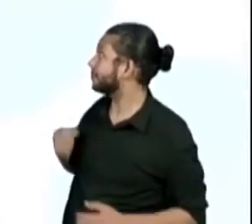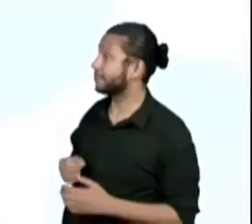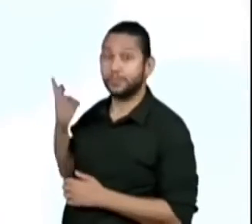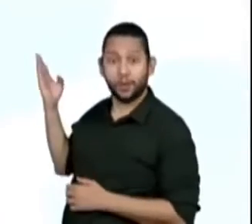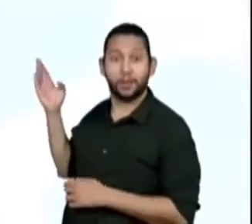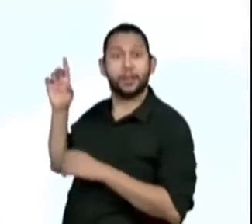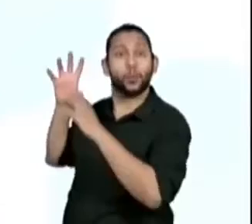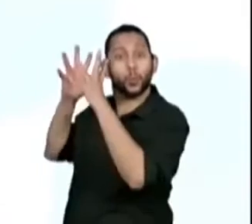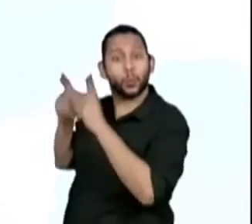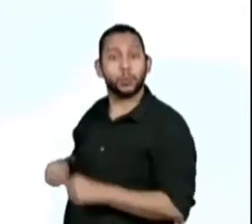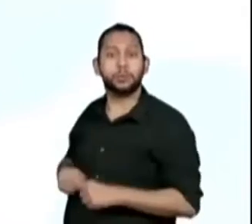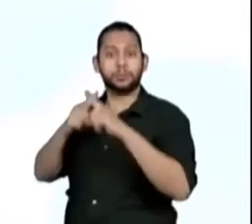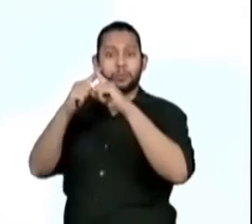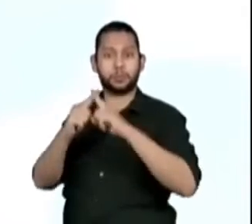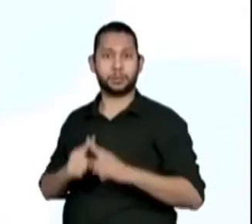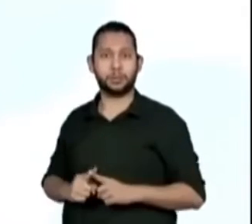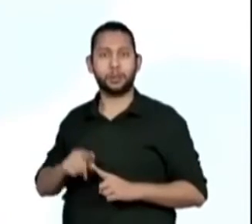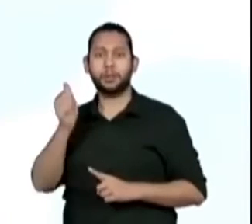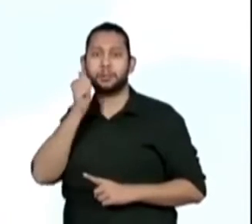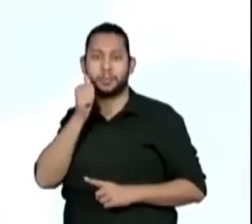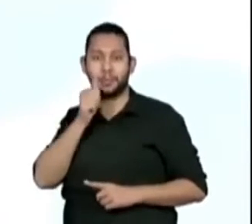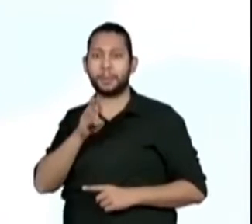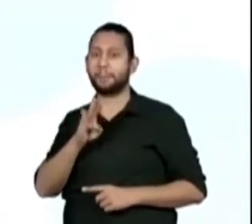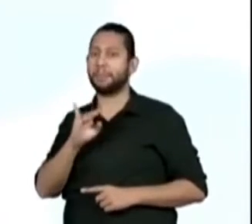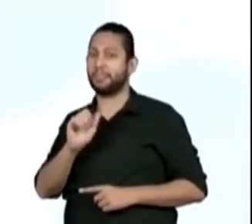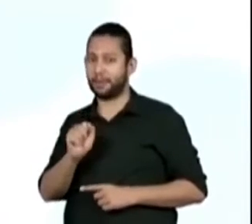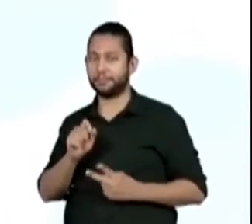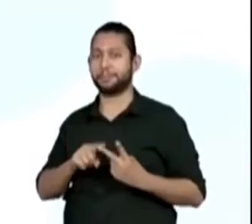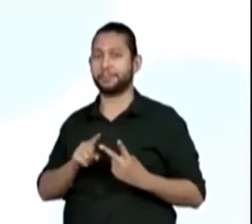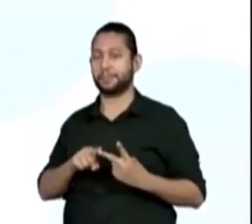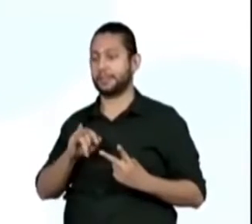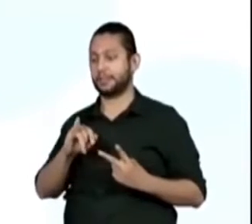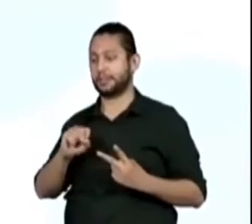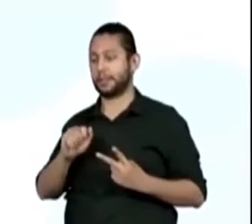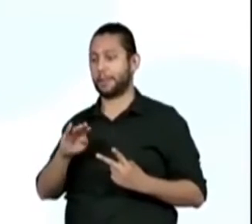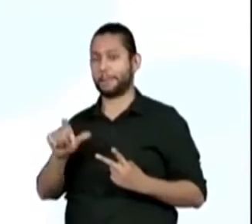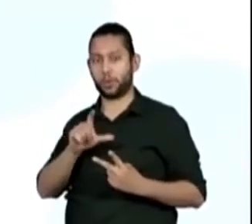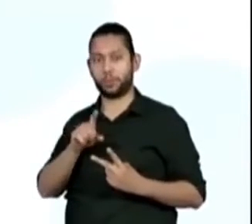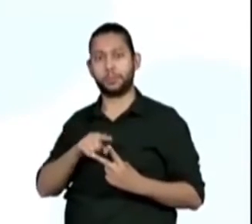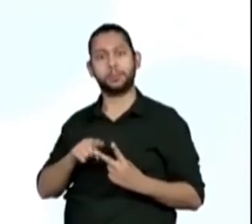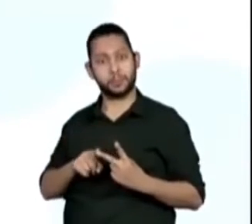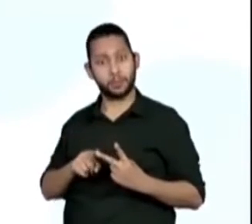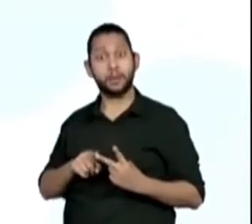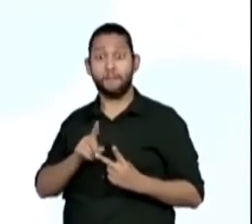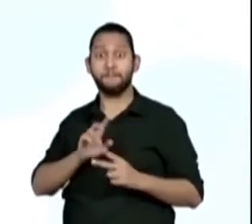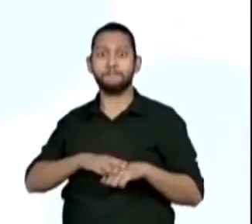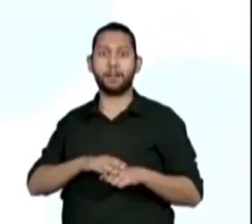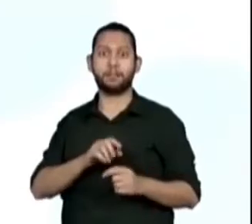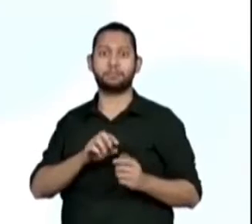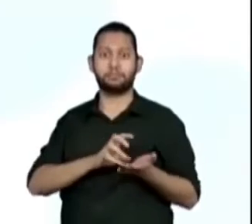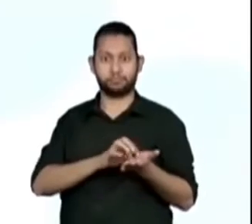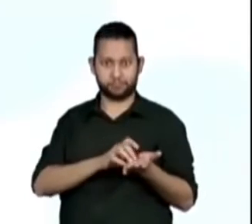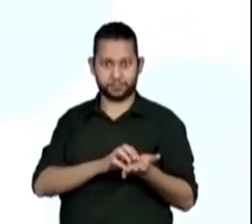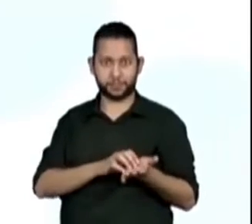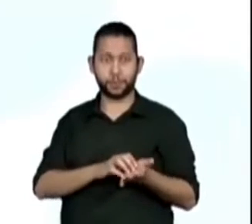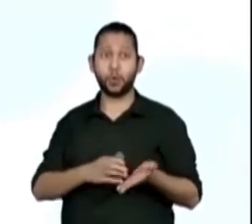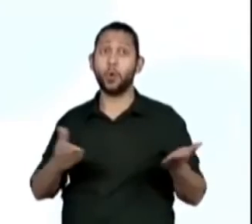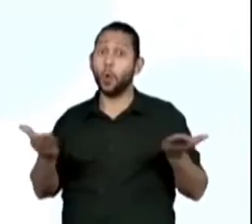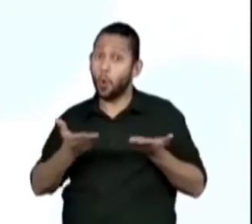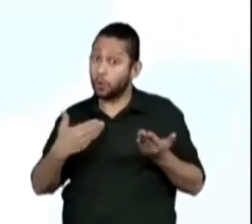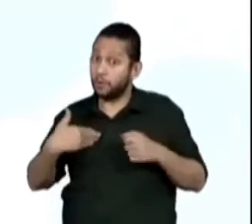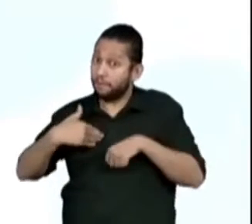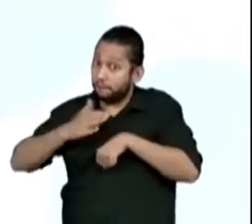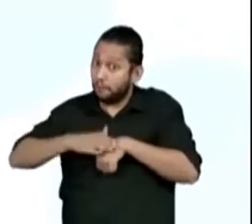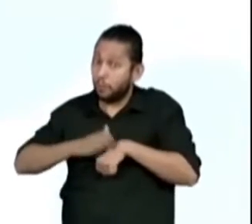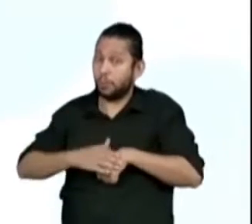as multiplicações que a Maria Beatriz e a Isabel vão realizar. No caso aqui agora, junto comigo, a gente vai realizar 3 dessas